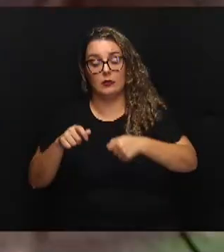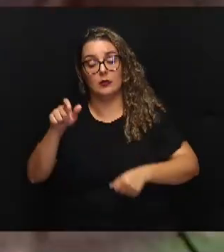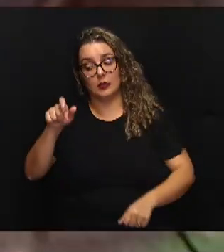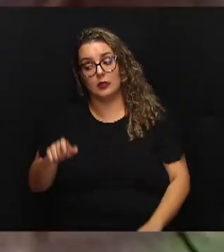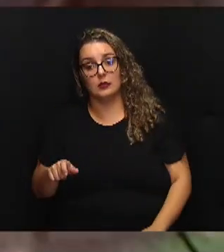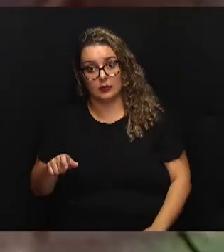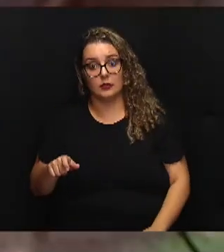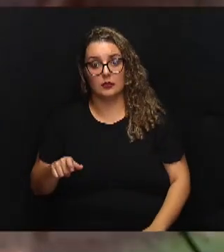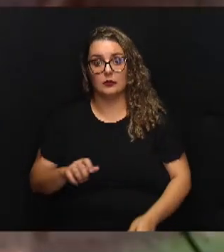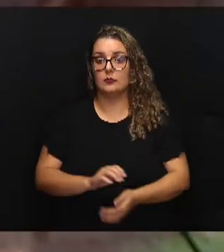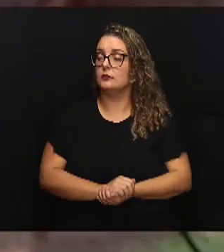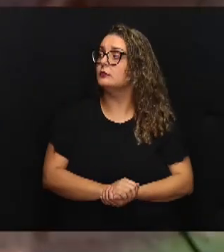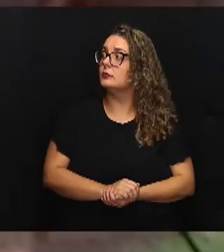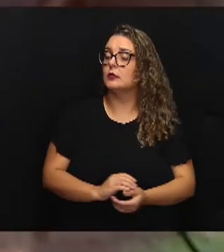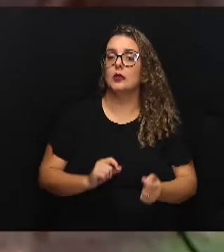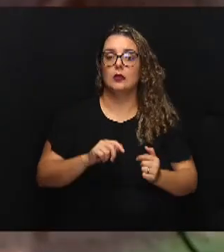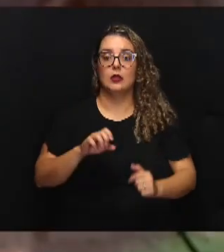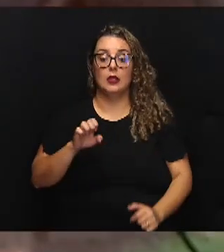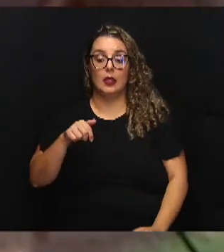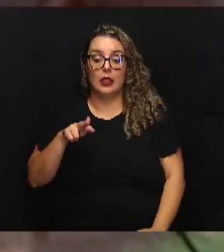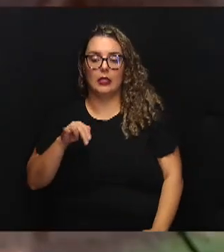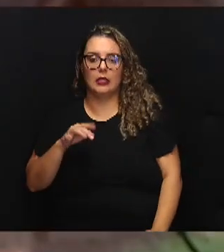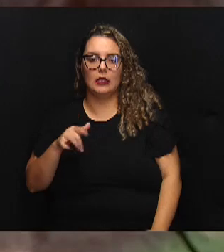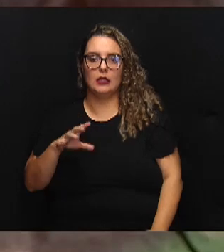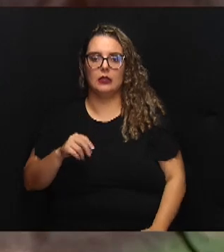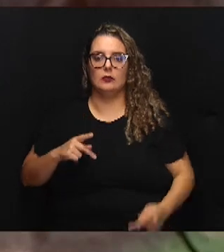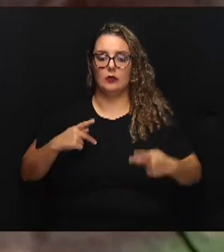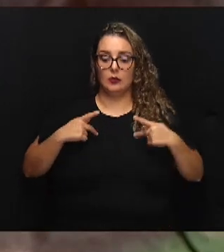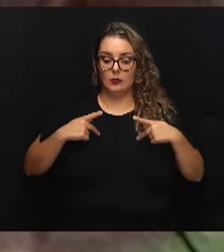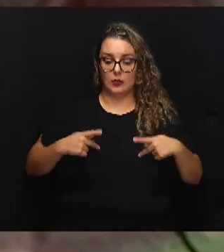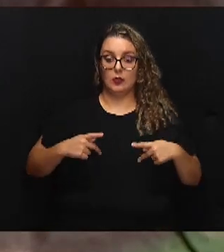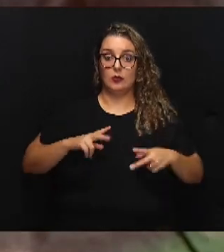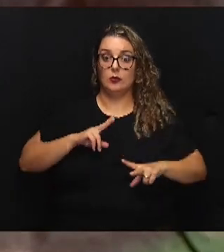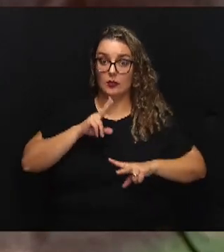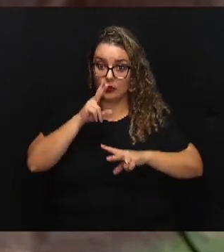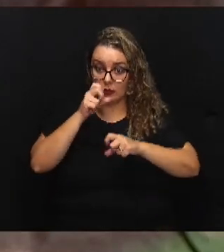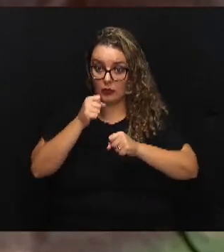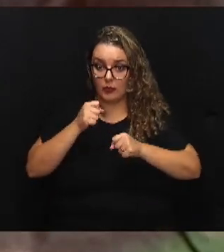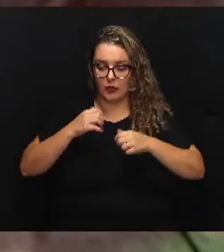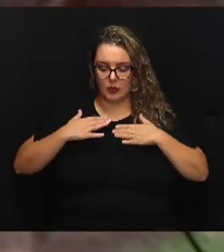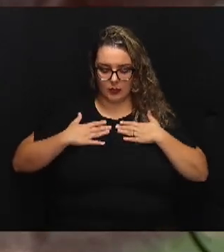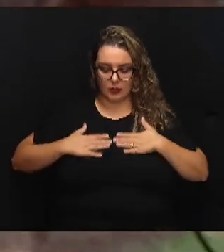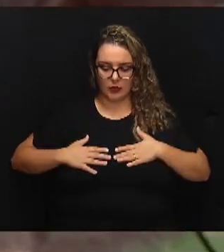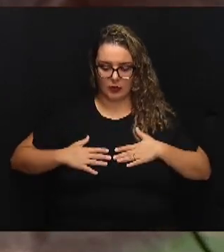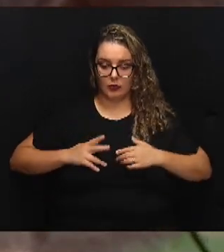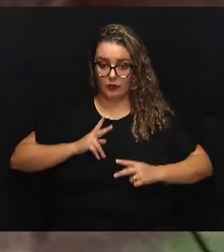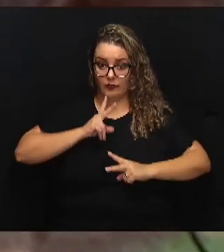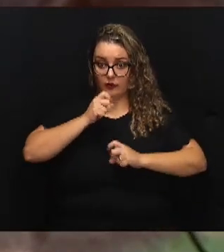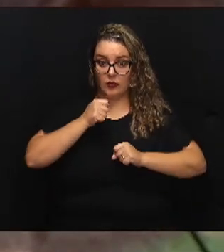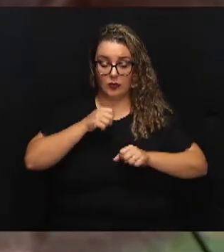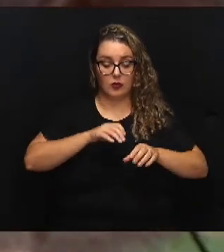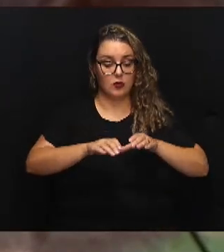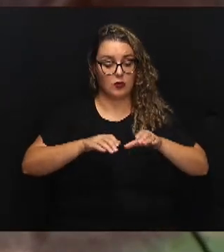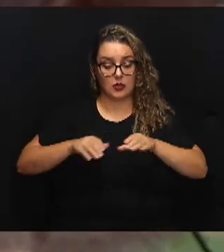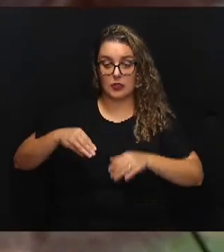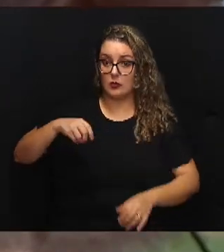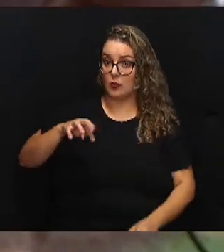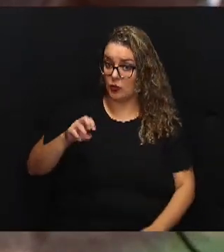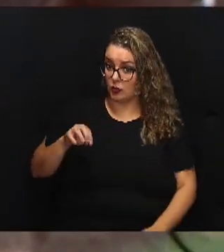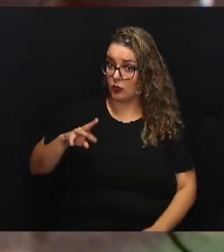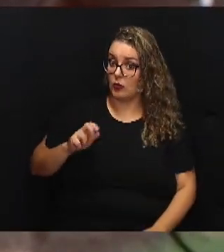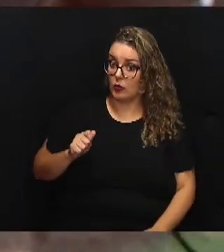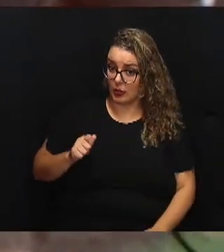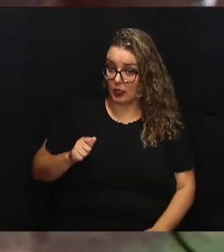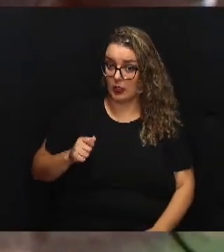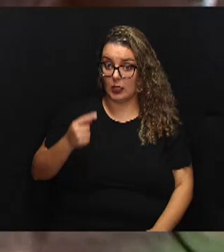praticante. A gente tem o ganho de equilíbrio, do controle postural, do fortalecimento de tronco, coordenação motora, a